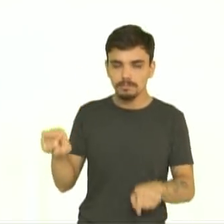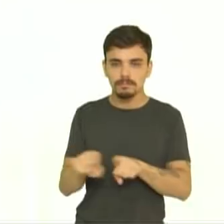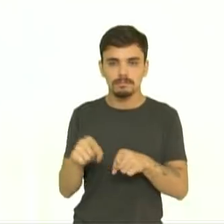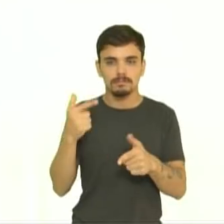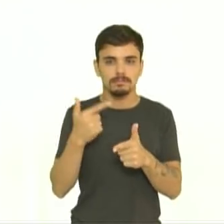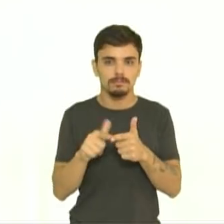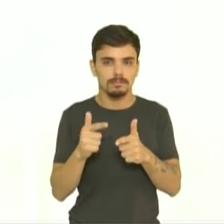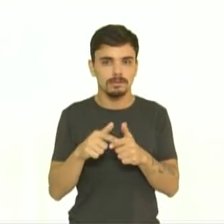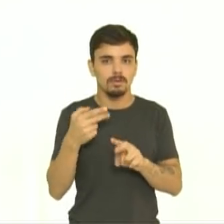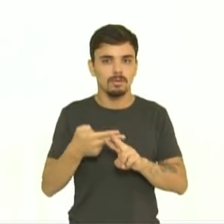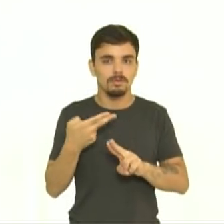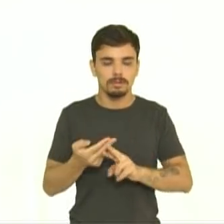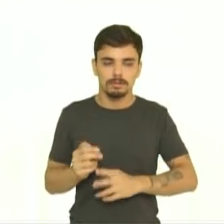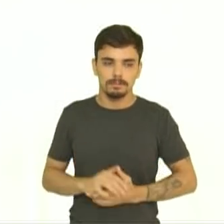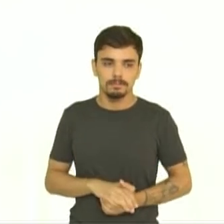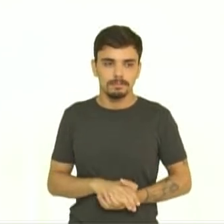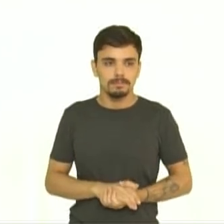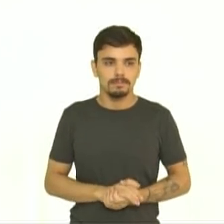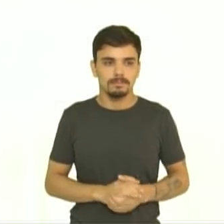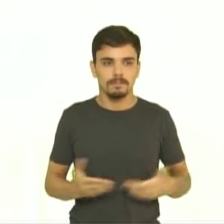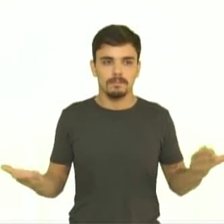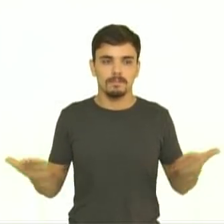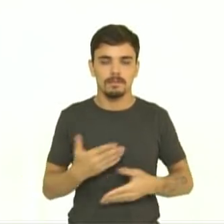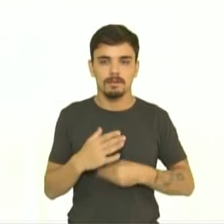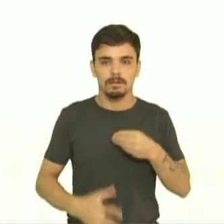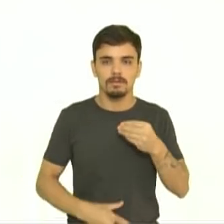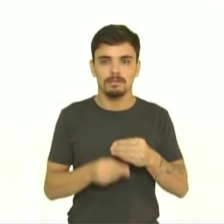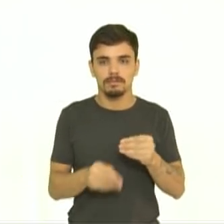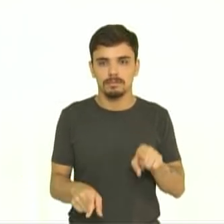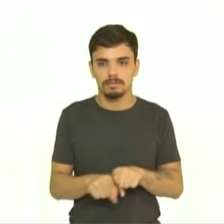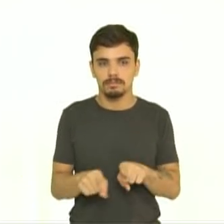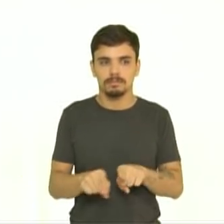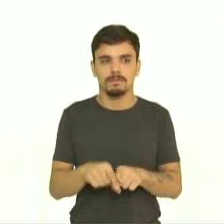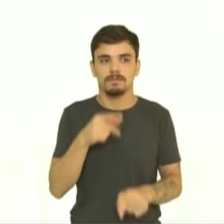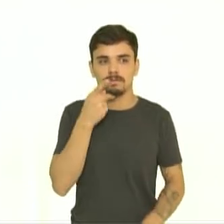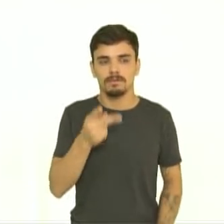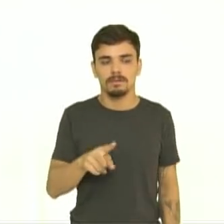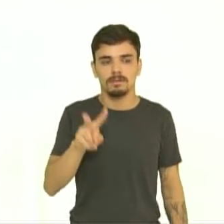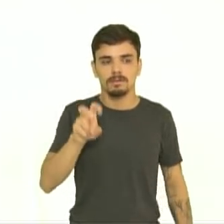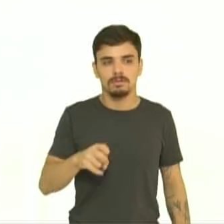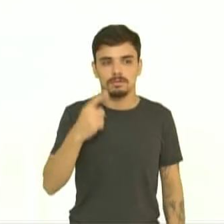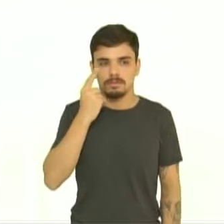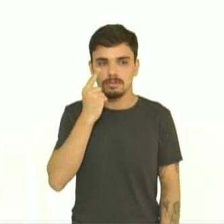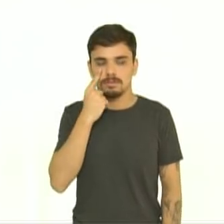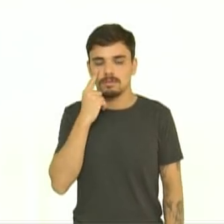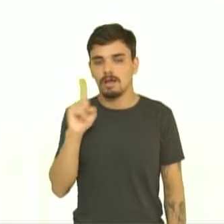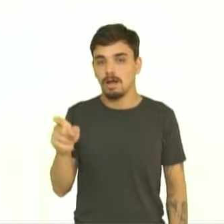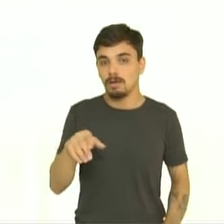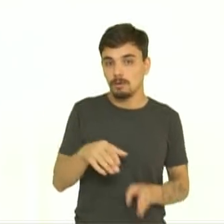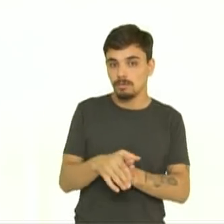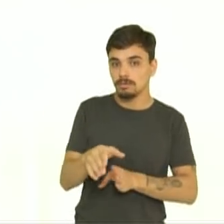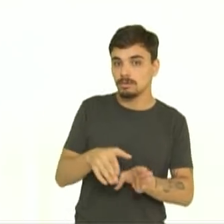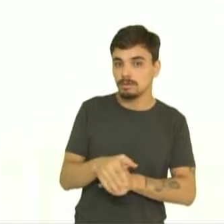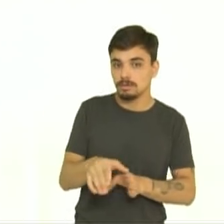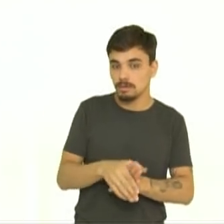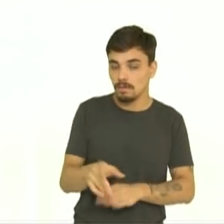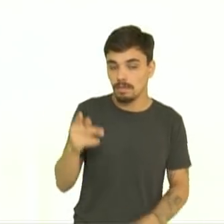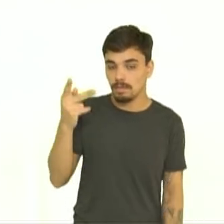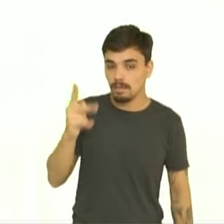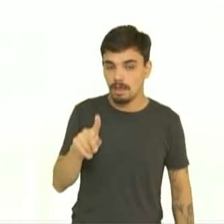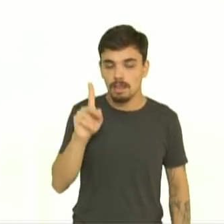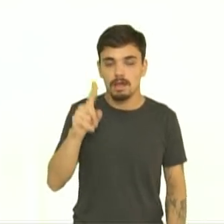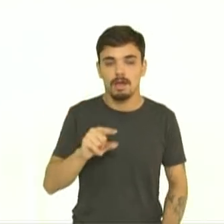que ela usa, tá? E para concluir, ela diz que ela sugere, né, faz a